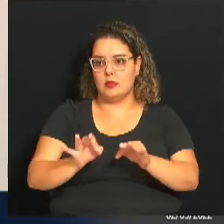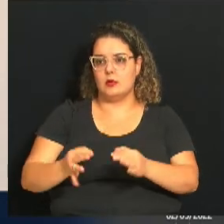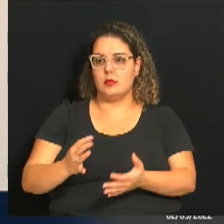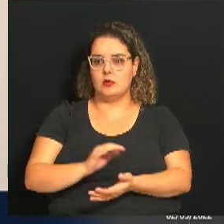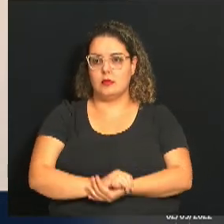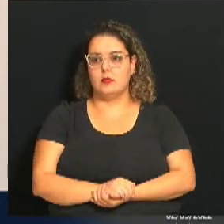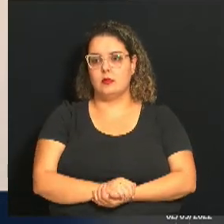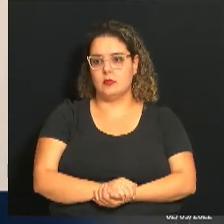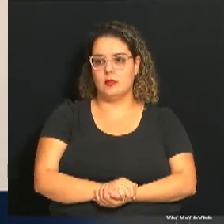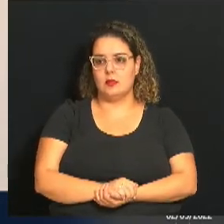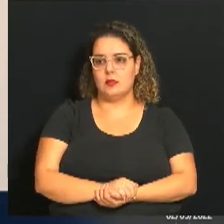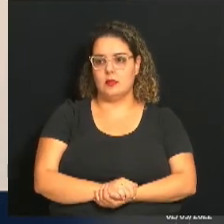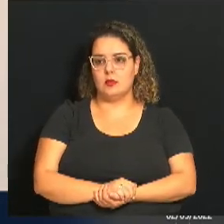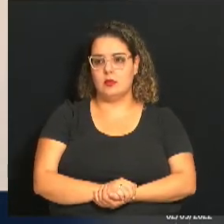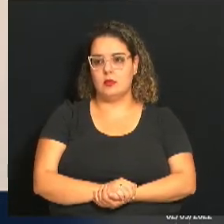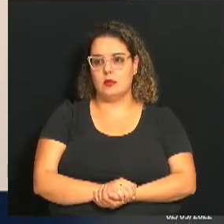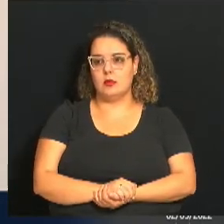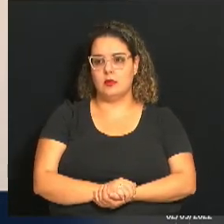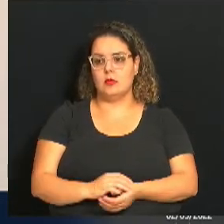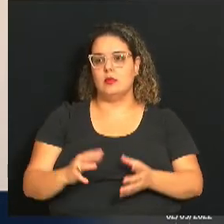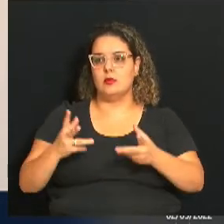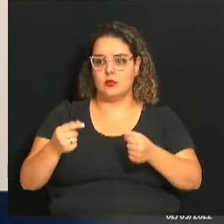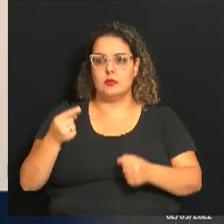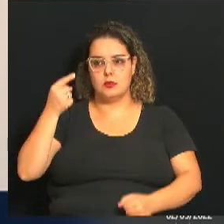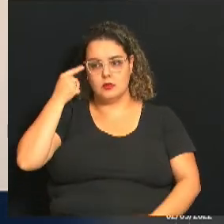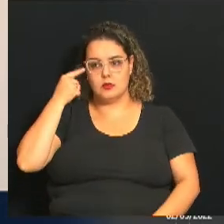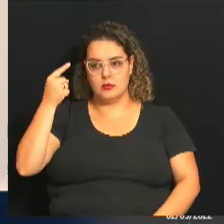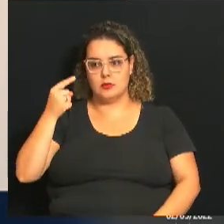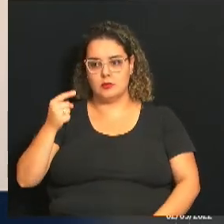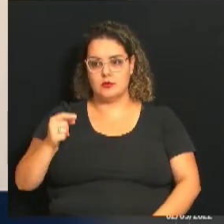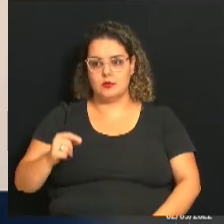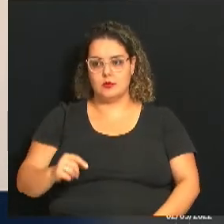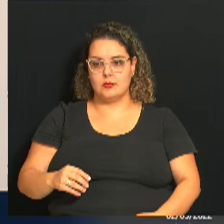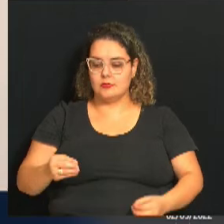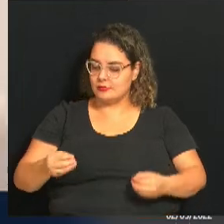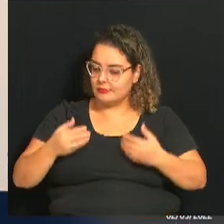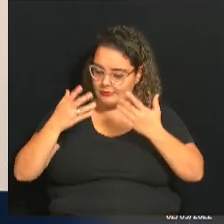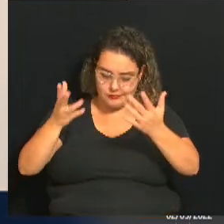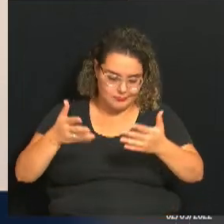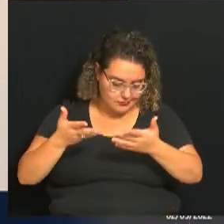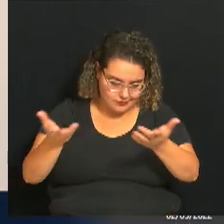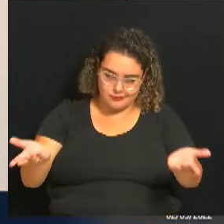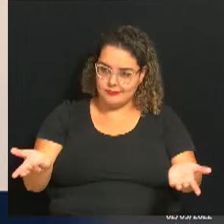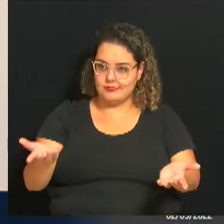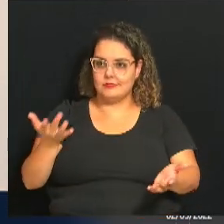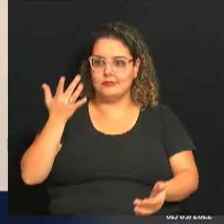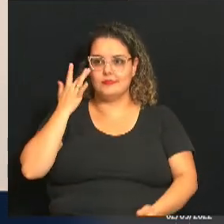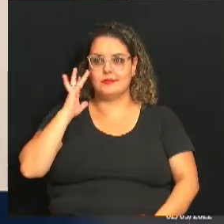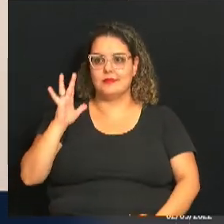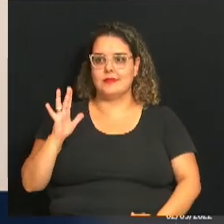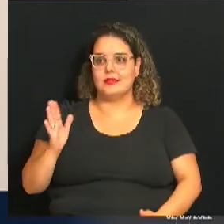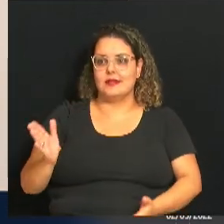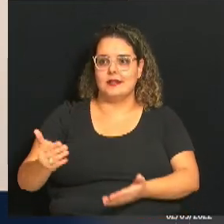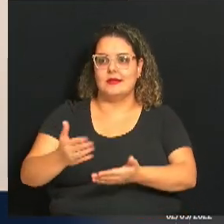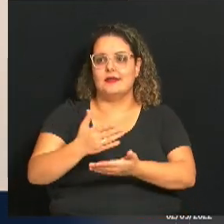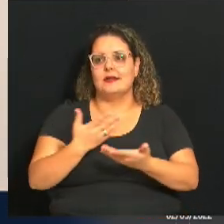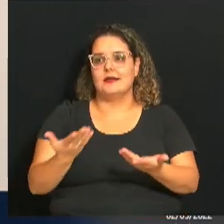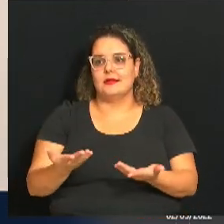ver essas viabilidades todas. Então, eu joguei tudo ali no ventilador, agora, se quiser, não sei se você conseguiu pegar tudo ou não, a gente